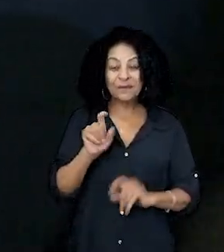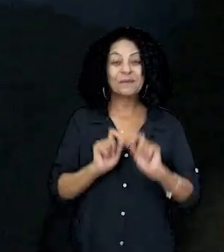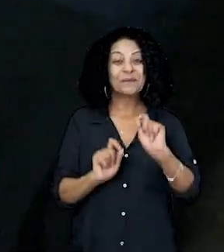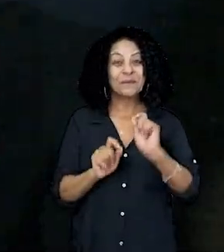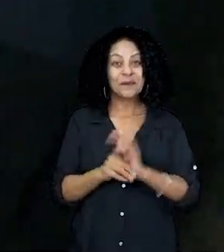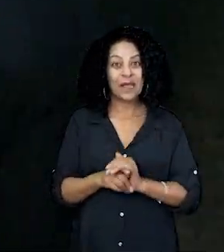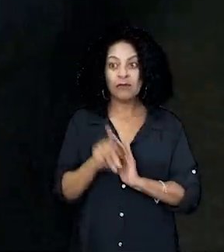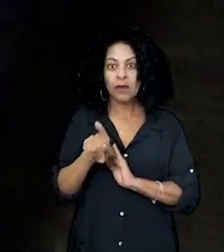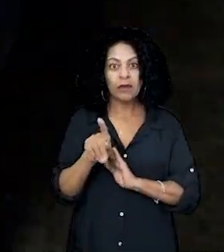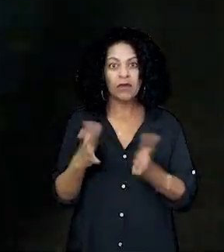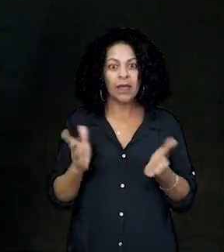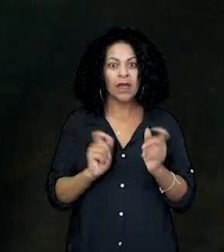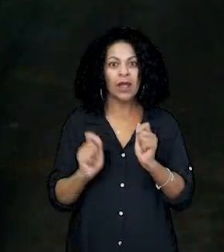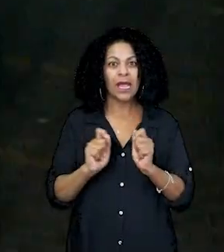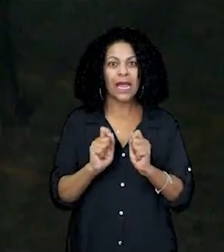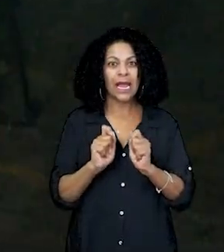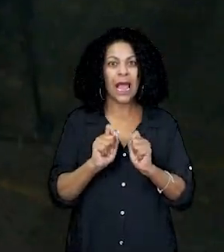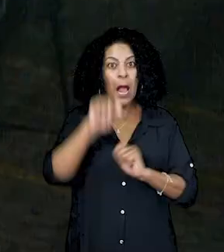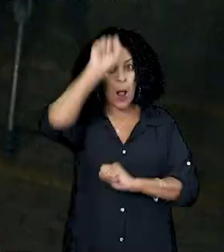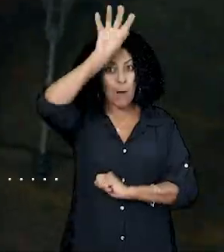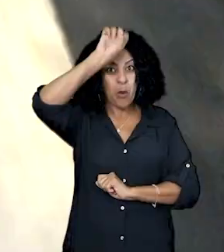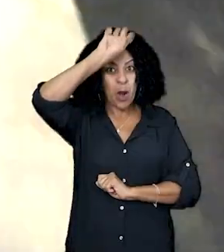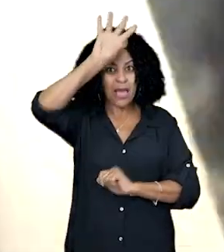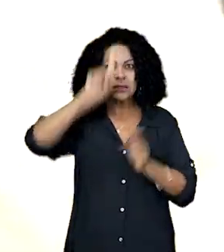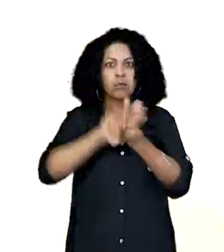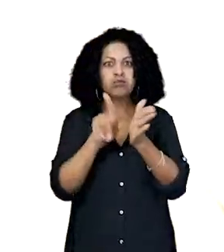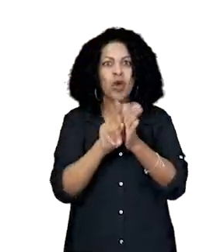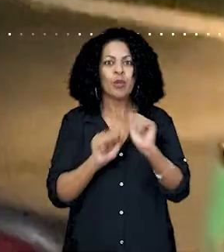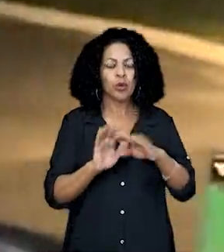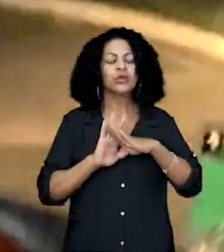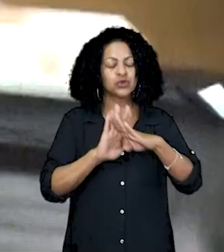Tiago, você é condutor de Ambulância.